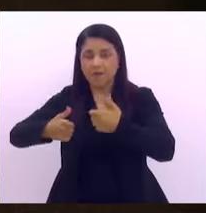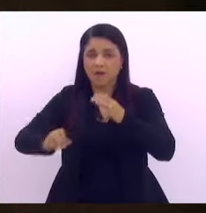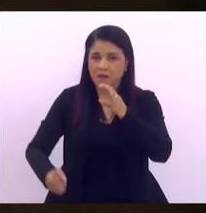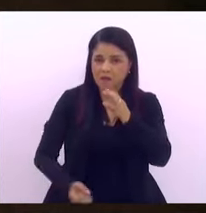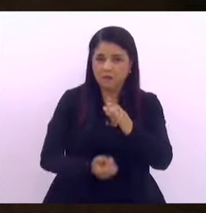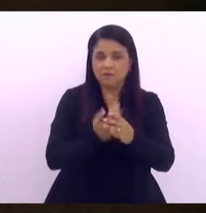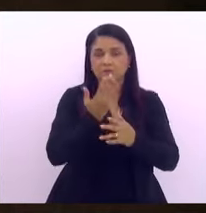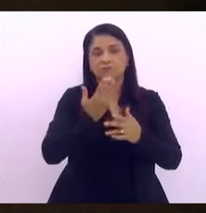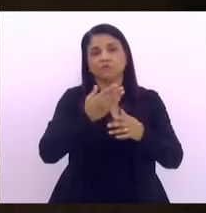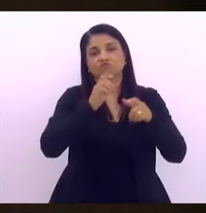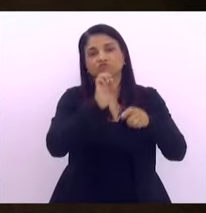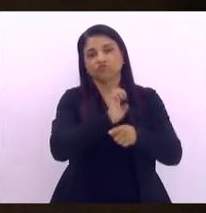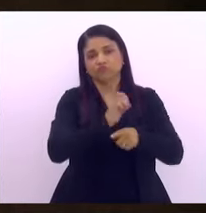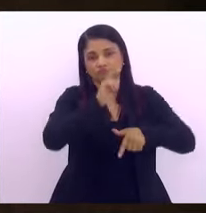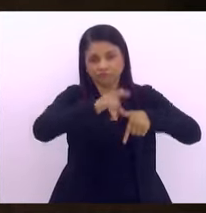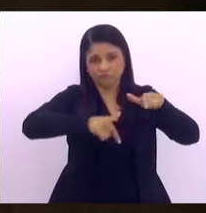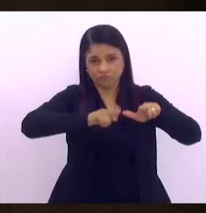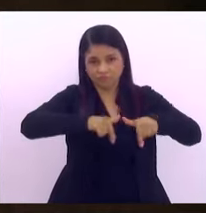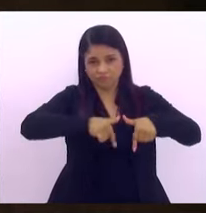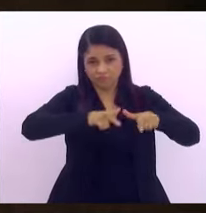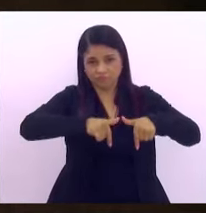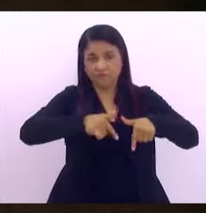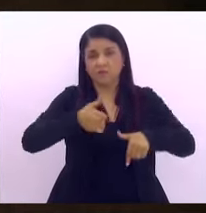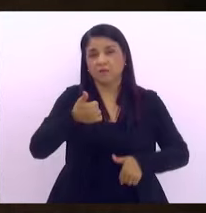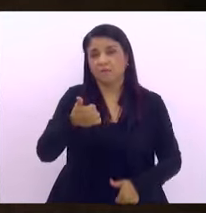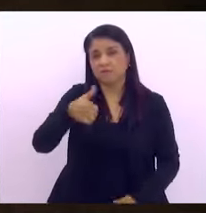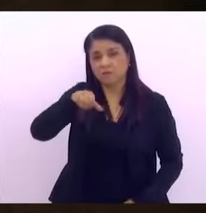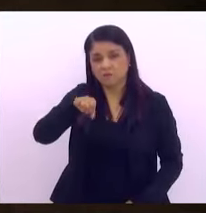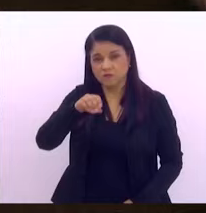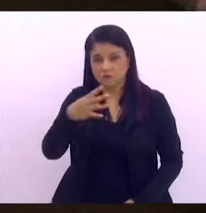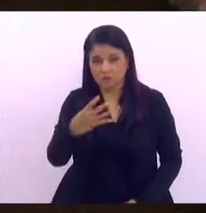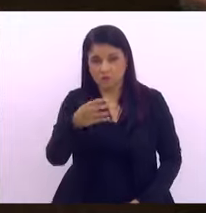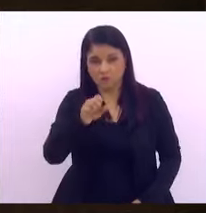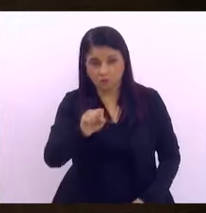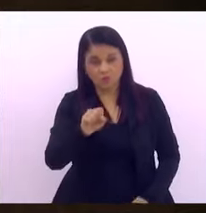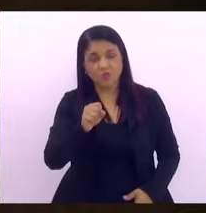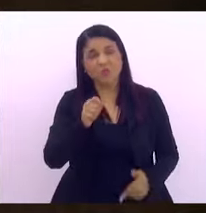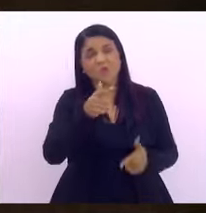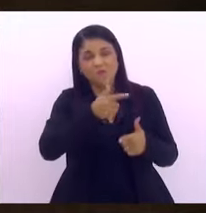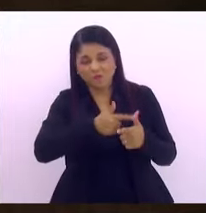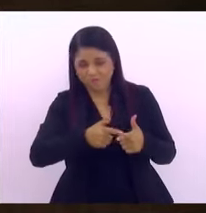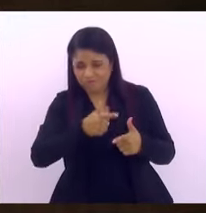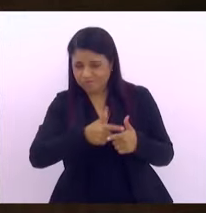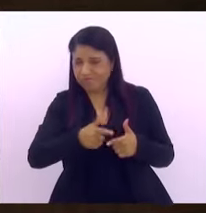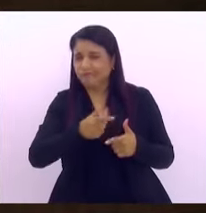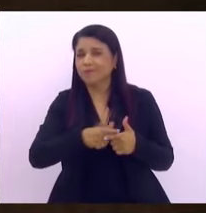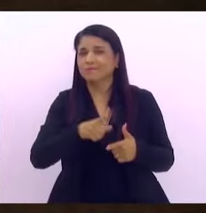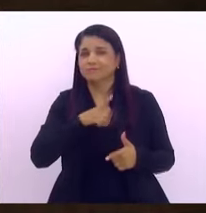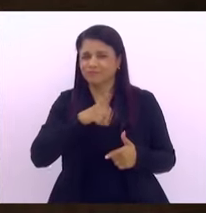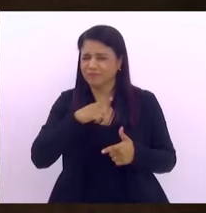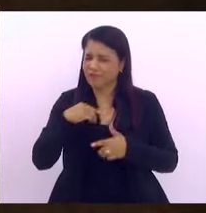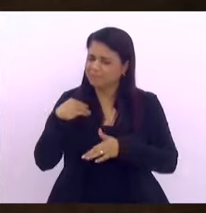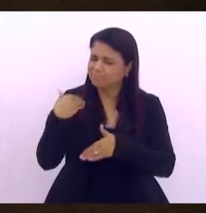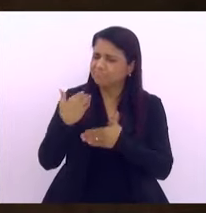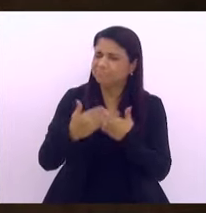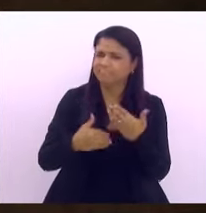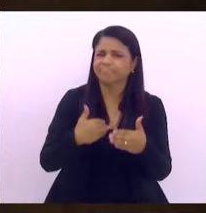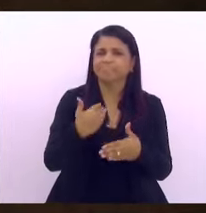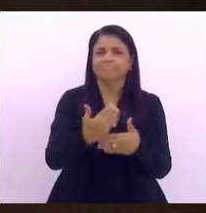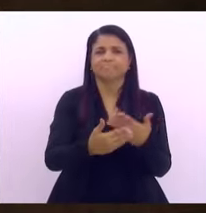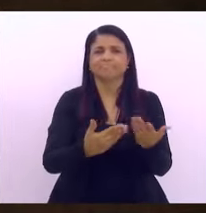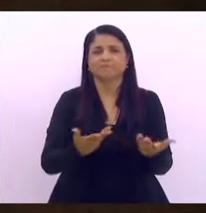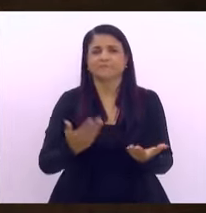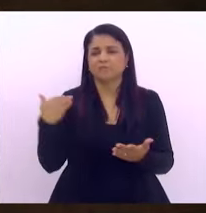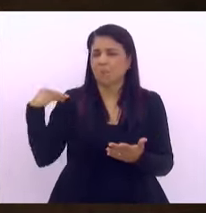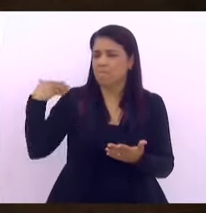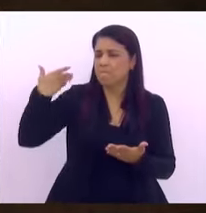Israel, na forma como foi pacificada em 1948, guarda muitos problemas, inclusive de avanço em relação a um